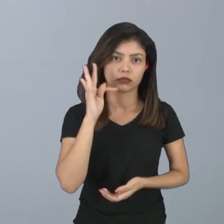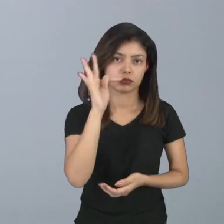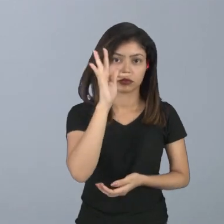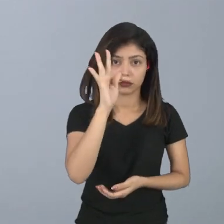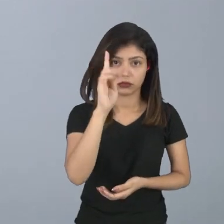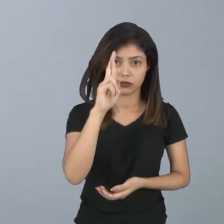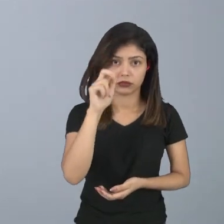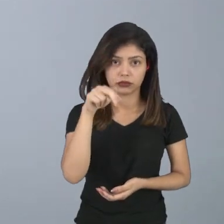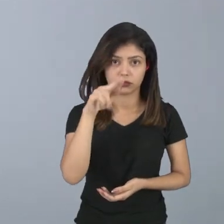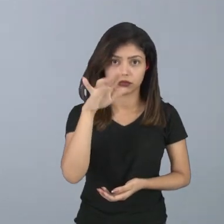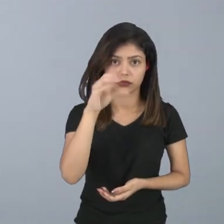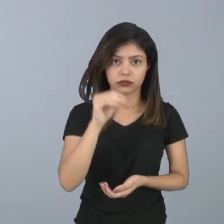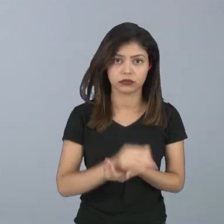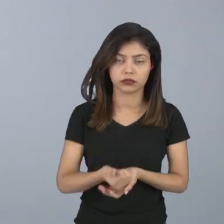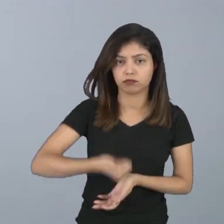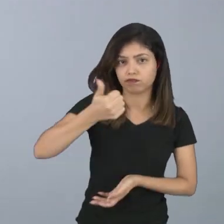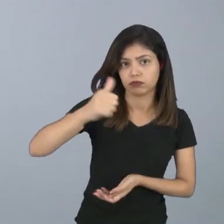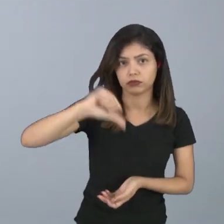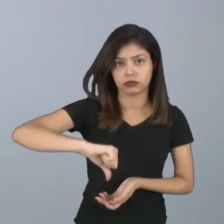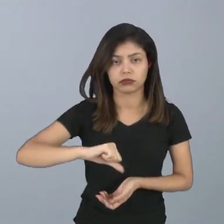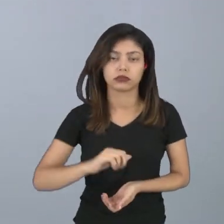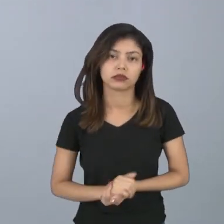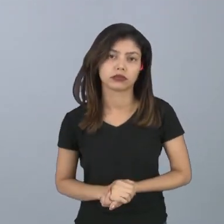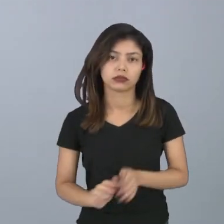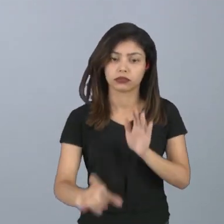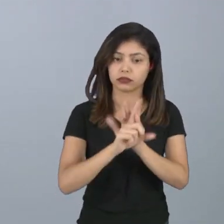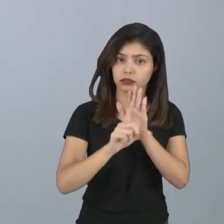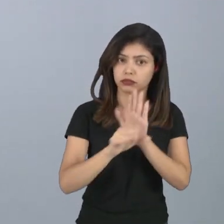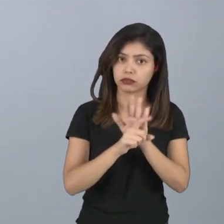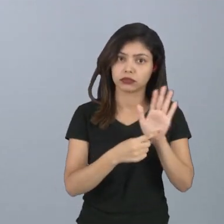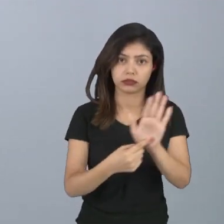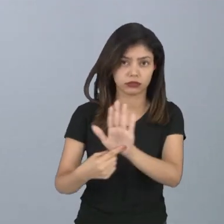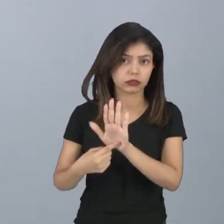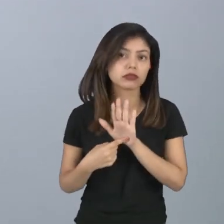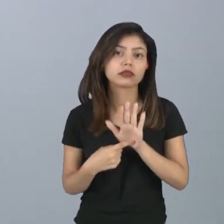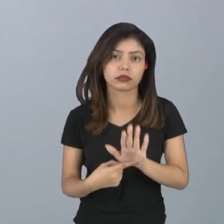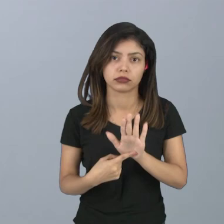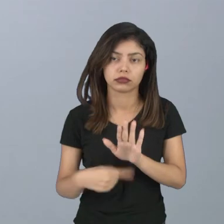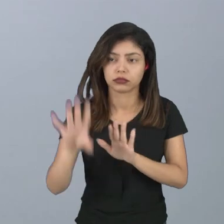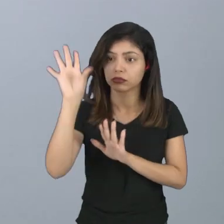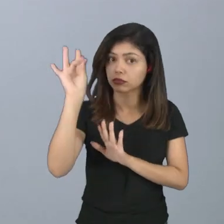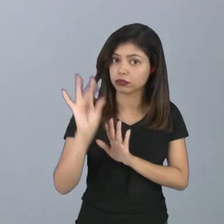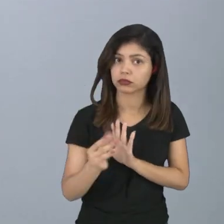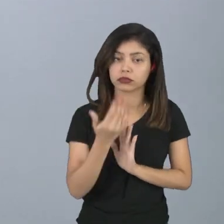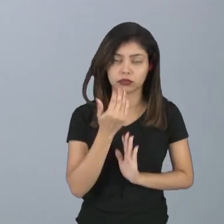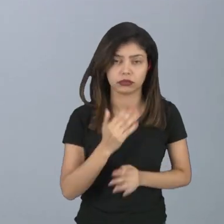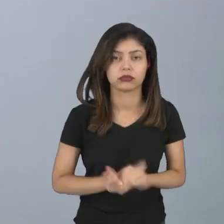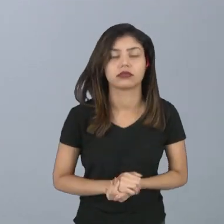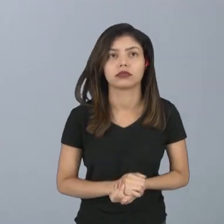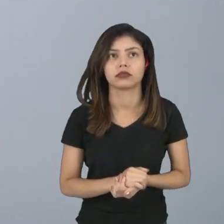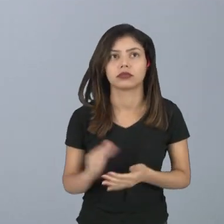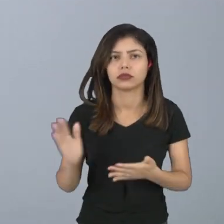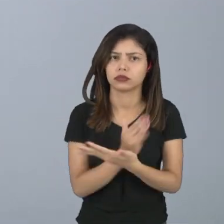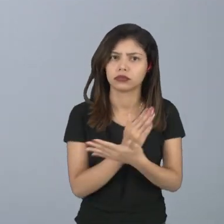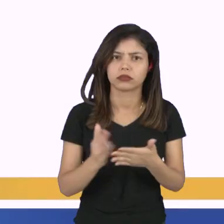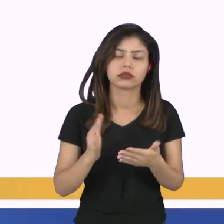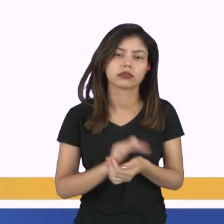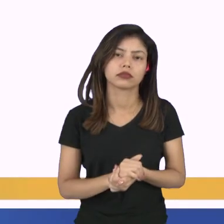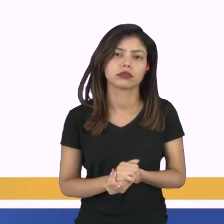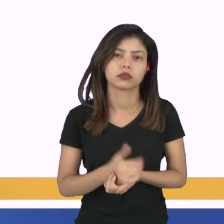possíveis vantagens e desvantagens, a legislação que rege esses alimentos. E aqui eu deixo alguns links